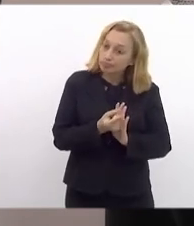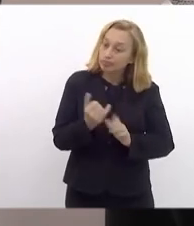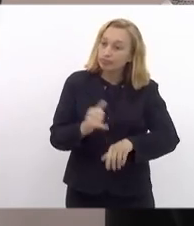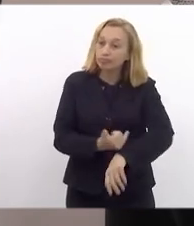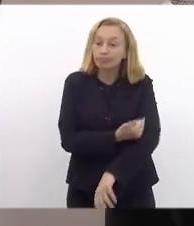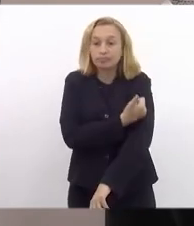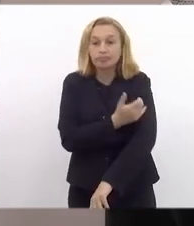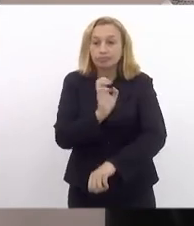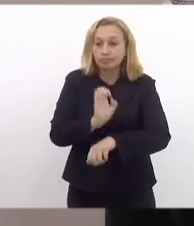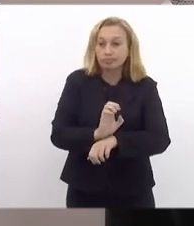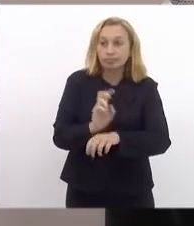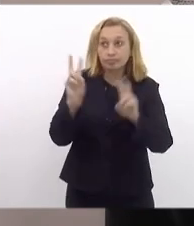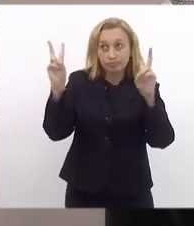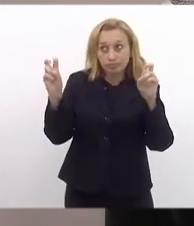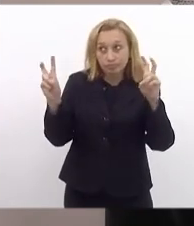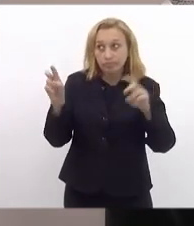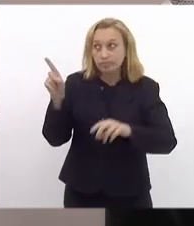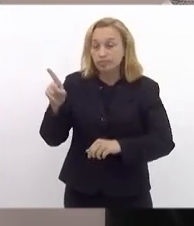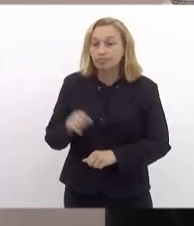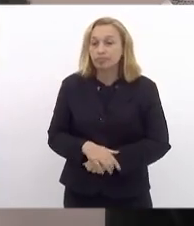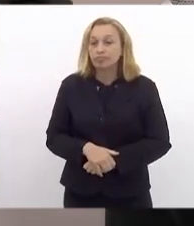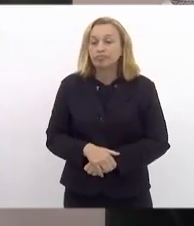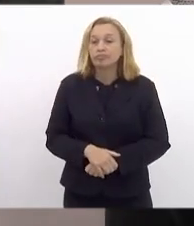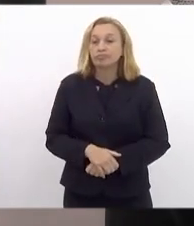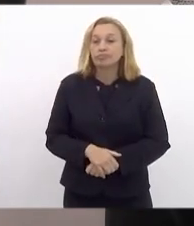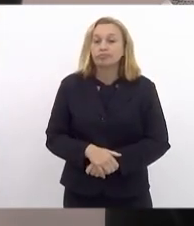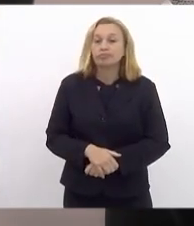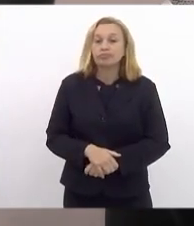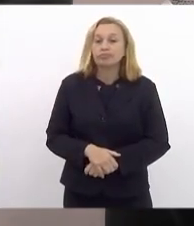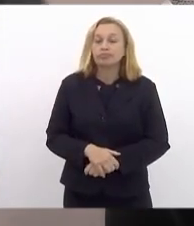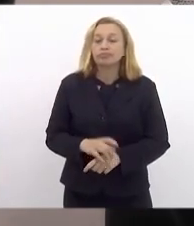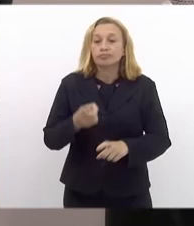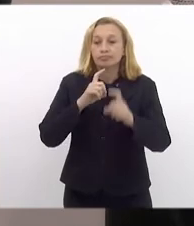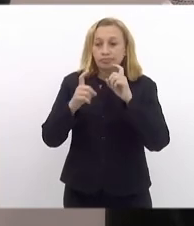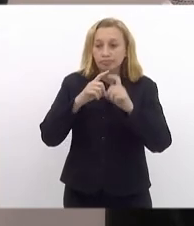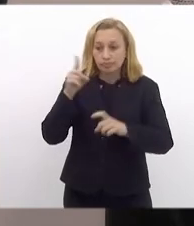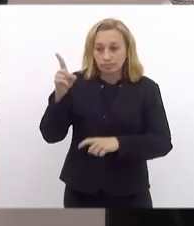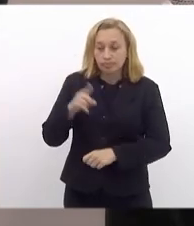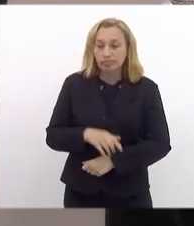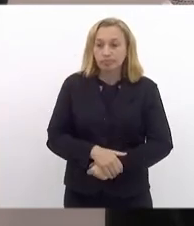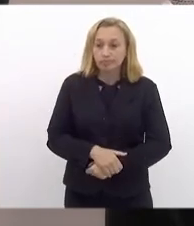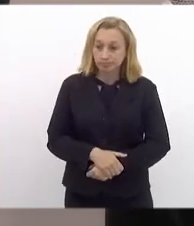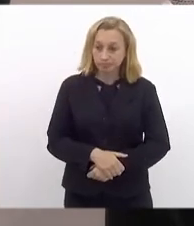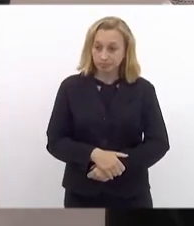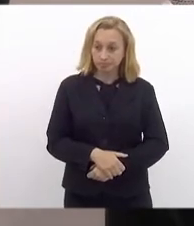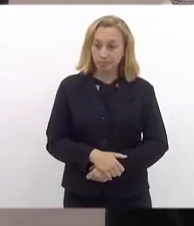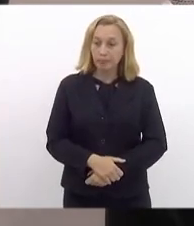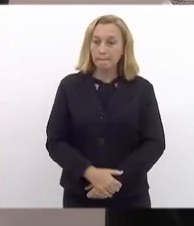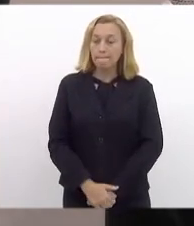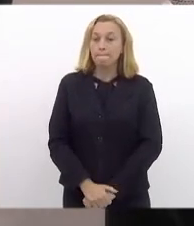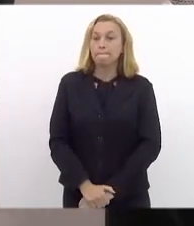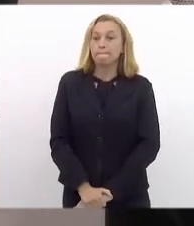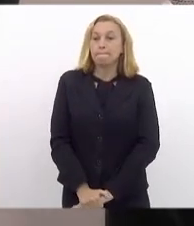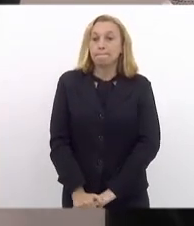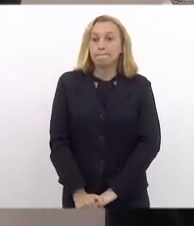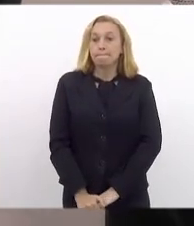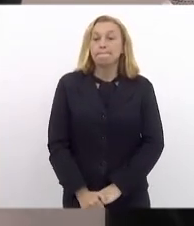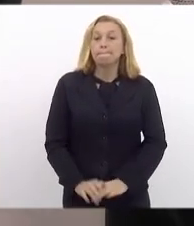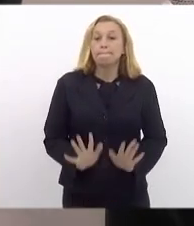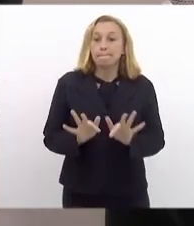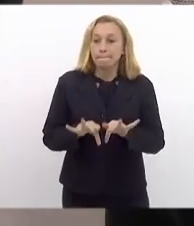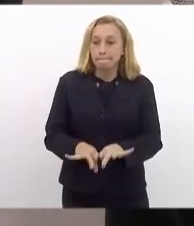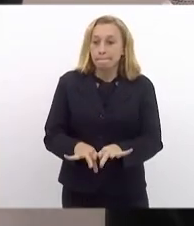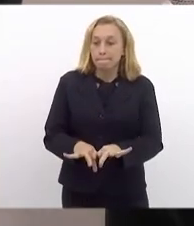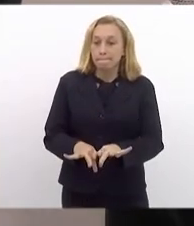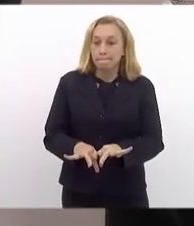infraestrutura do Estado esse tema da sendo intensamente abordada então eu